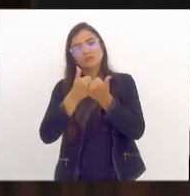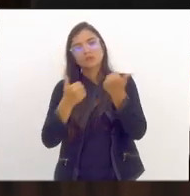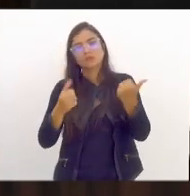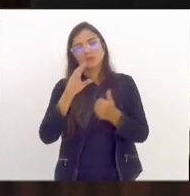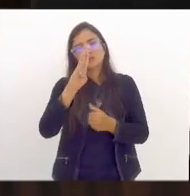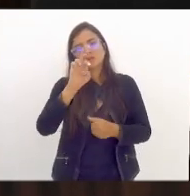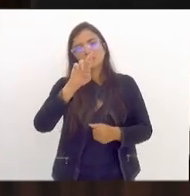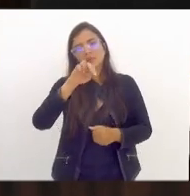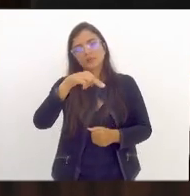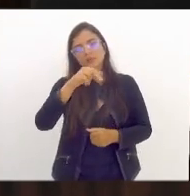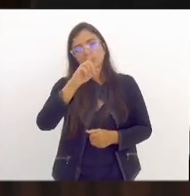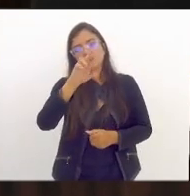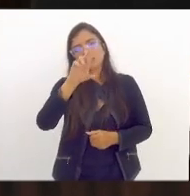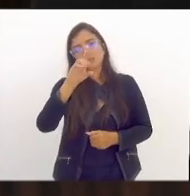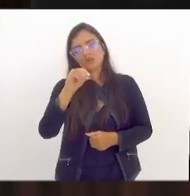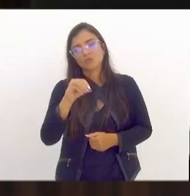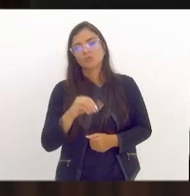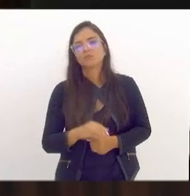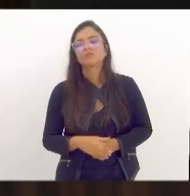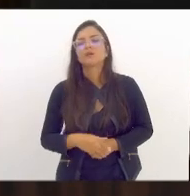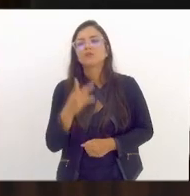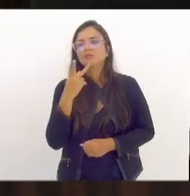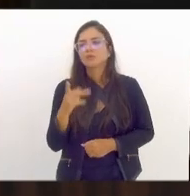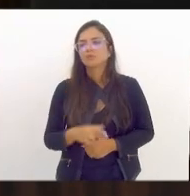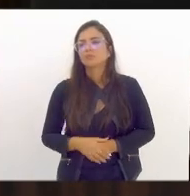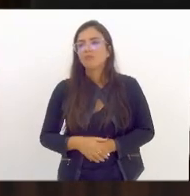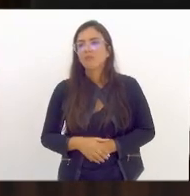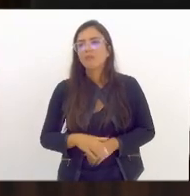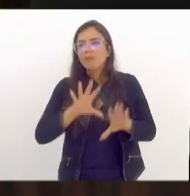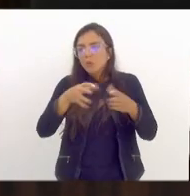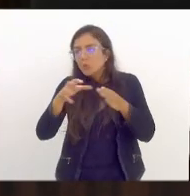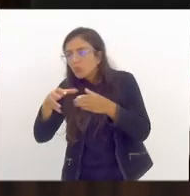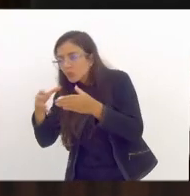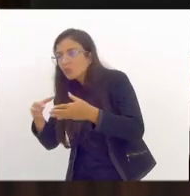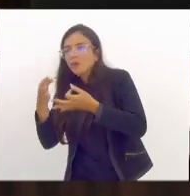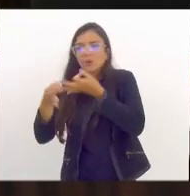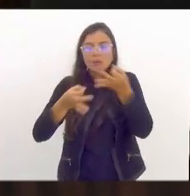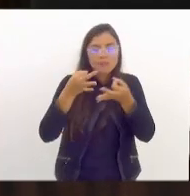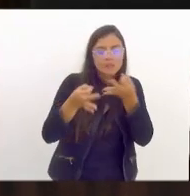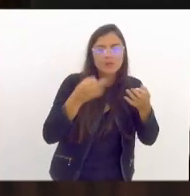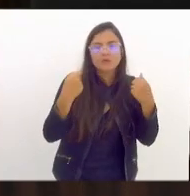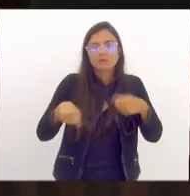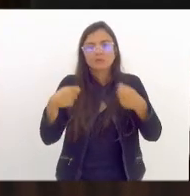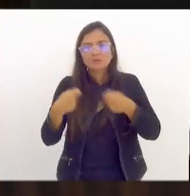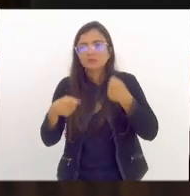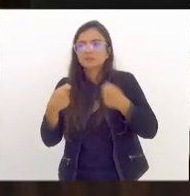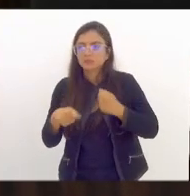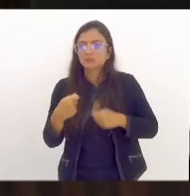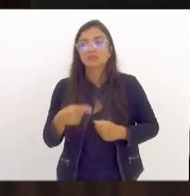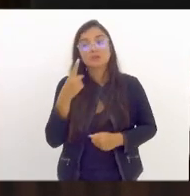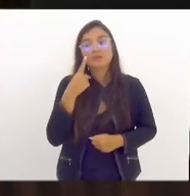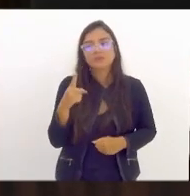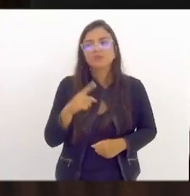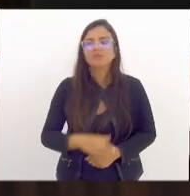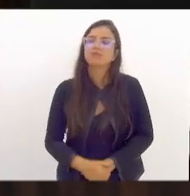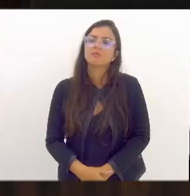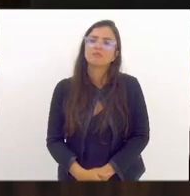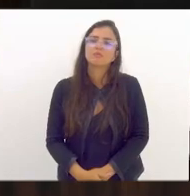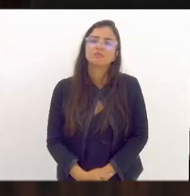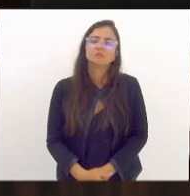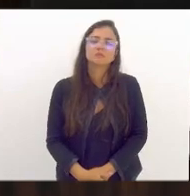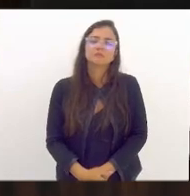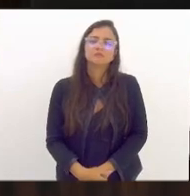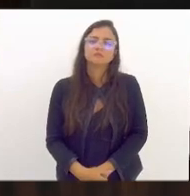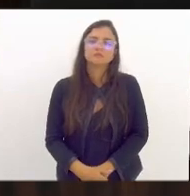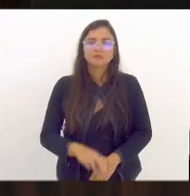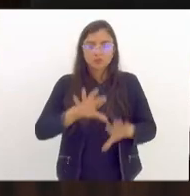condutor de veículo na forma que menciono. Pendente de parecer da Comissão de Constituição e Justiça, de Transporte, de Orçamento, Finanças, Fiscalização Financeira e Controle.